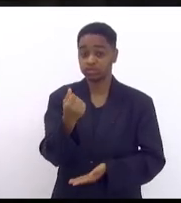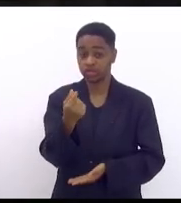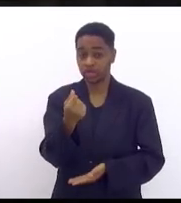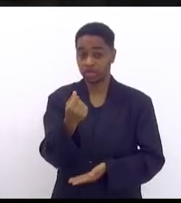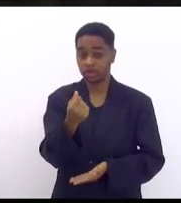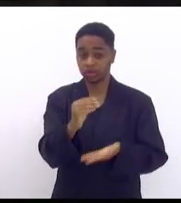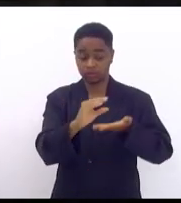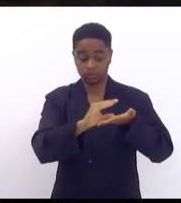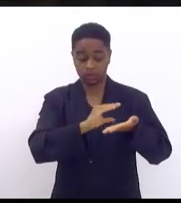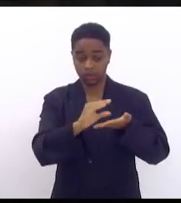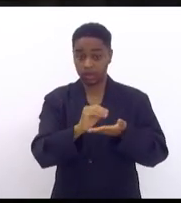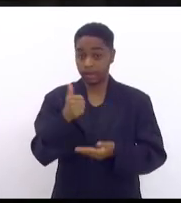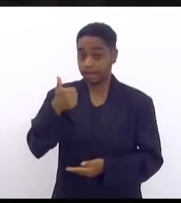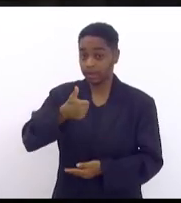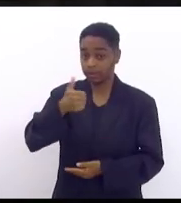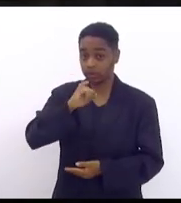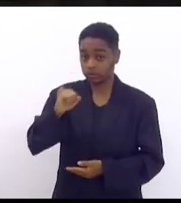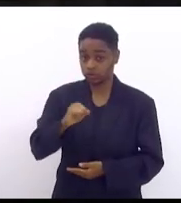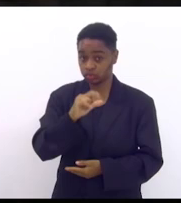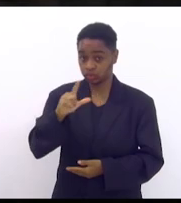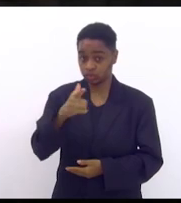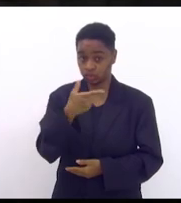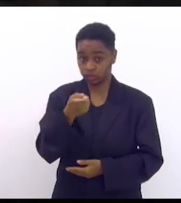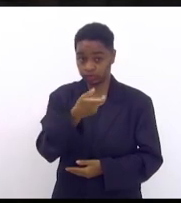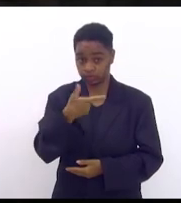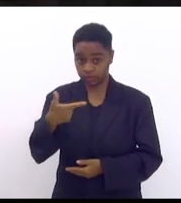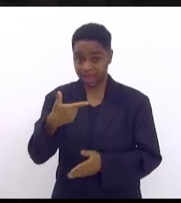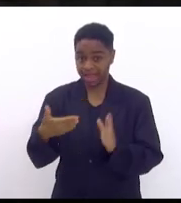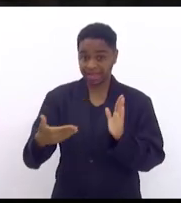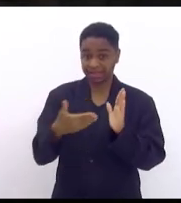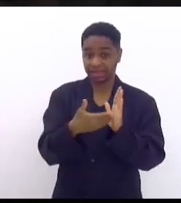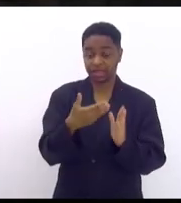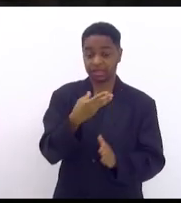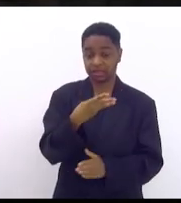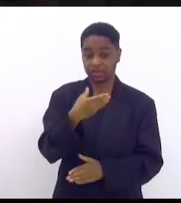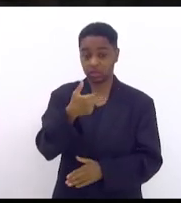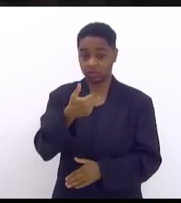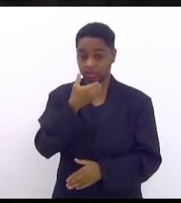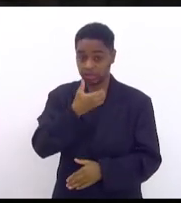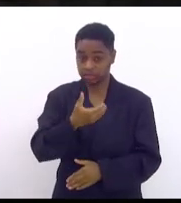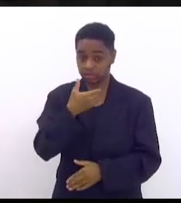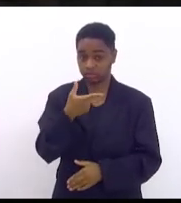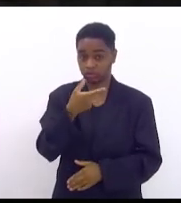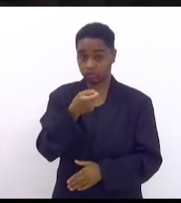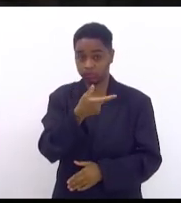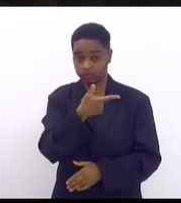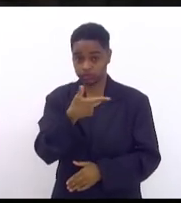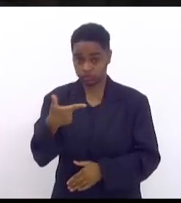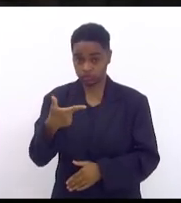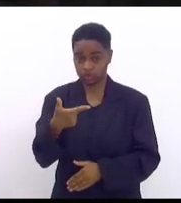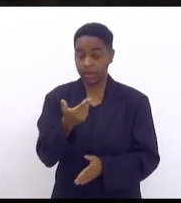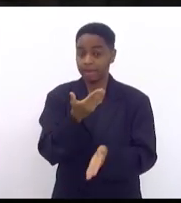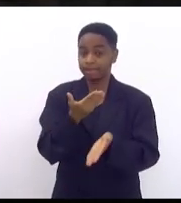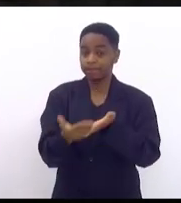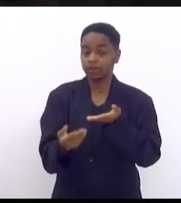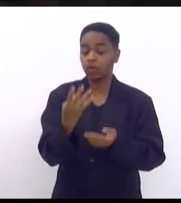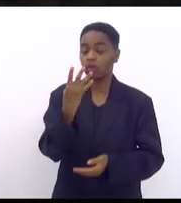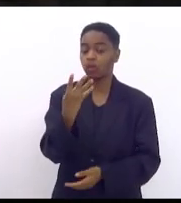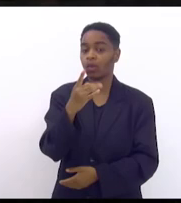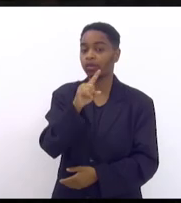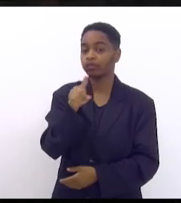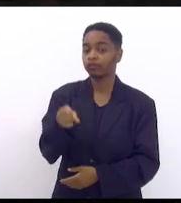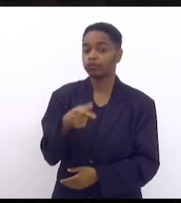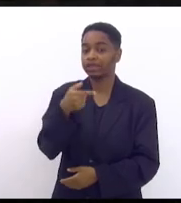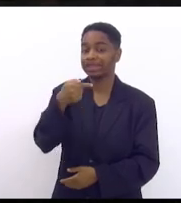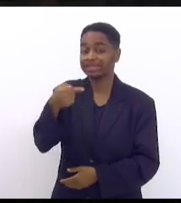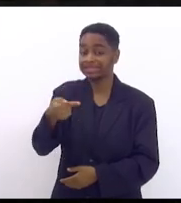de 1º de julho de 22 a 31 de dezembro de 22, de 4,7